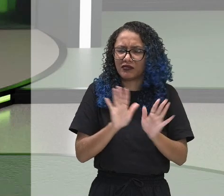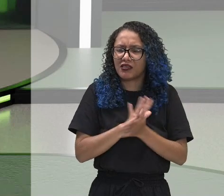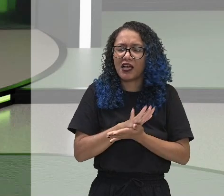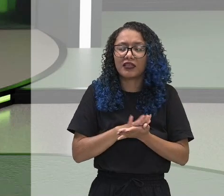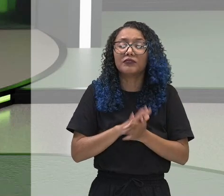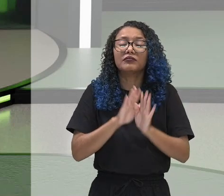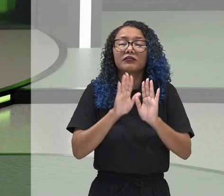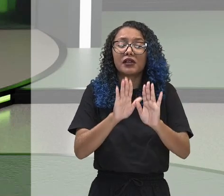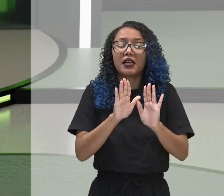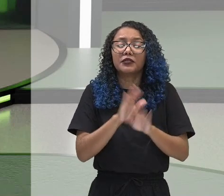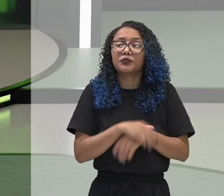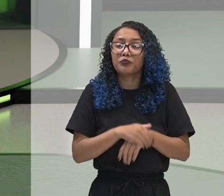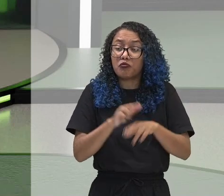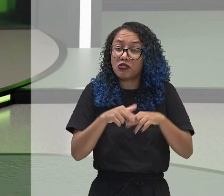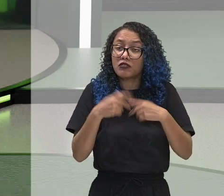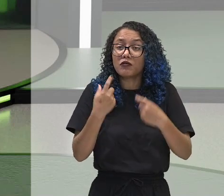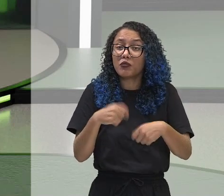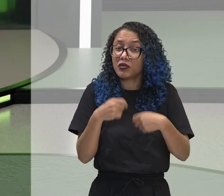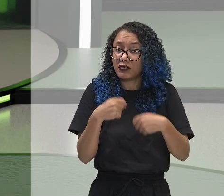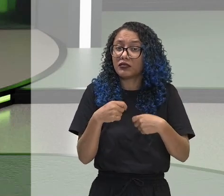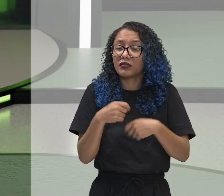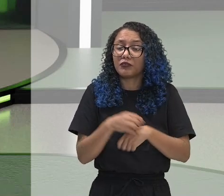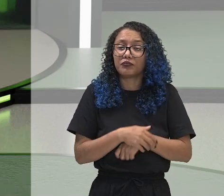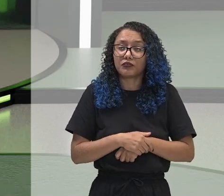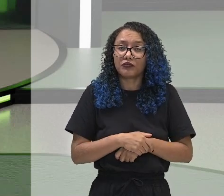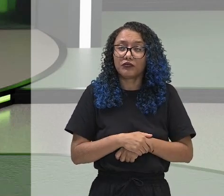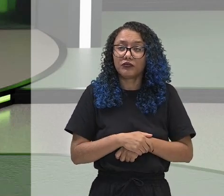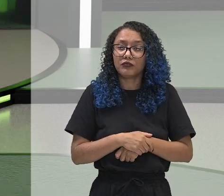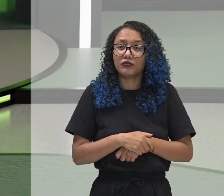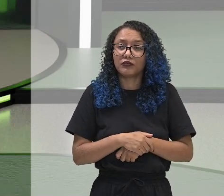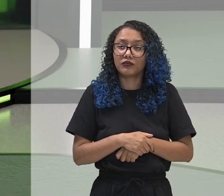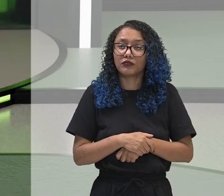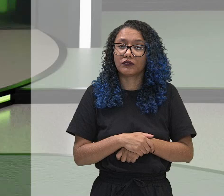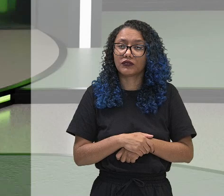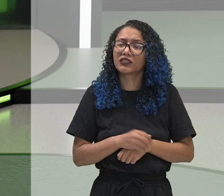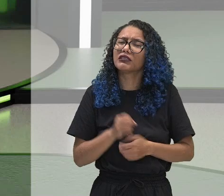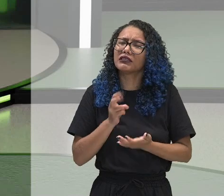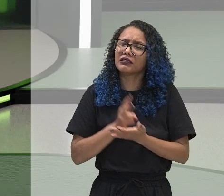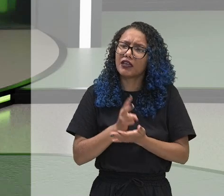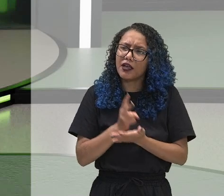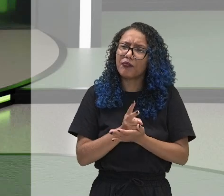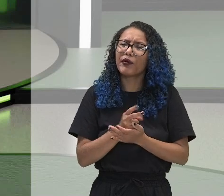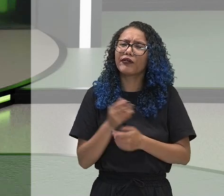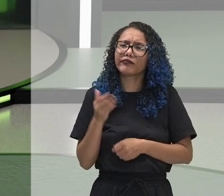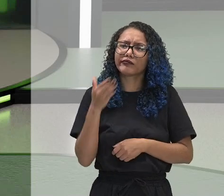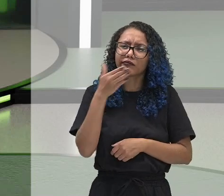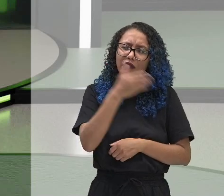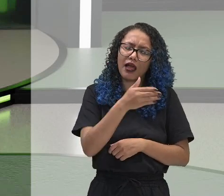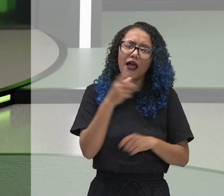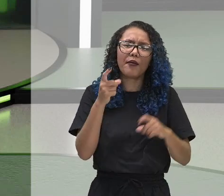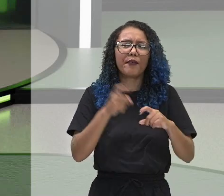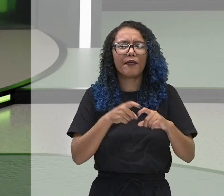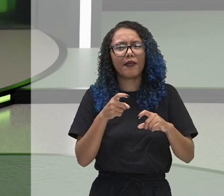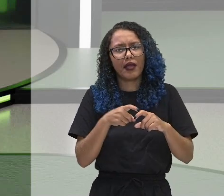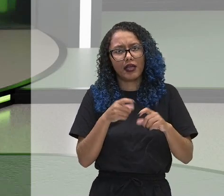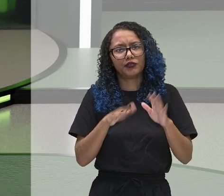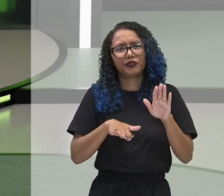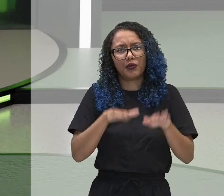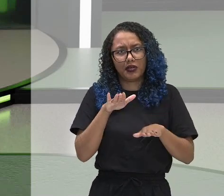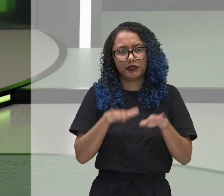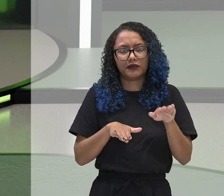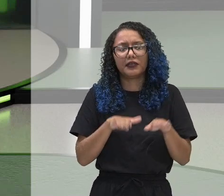gente precisa, de período em período, buscar o médico para